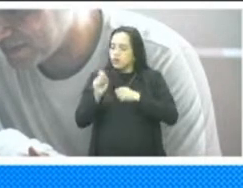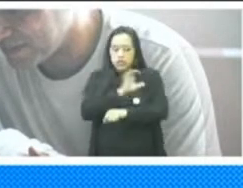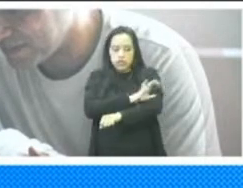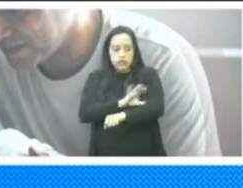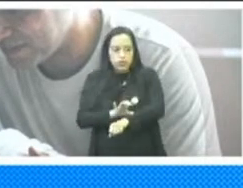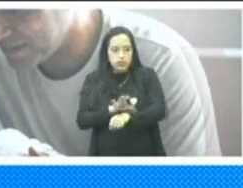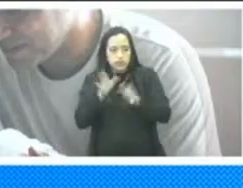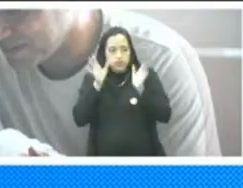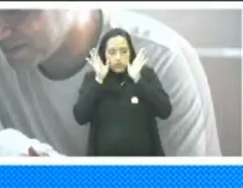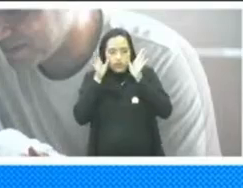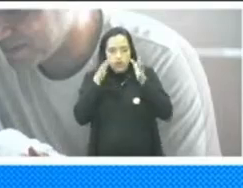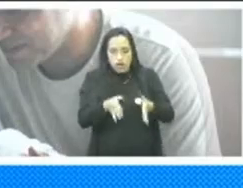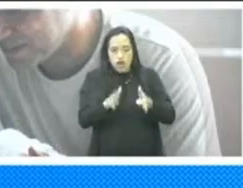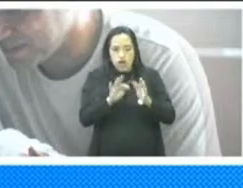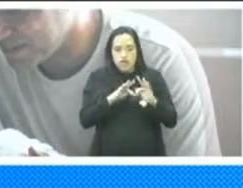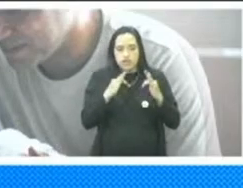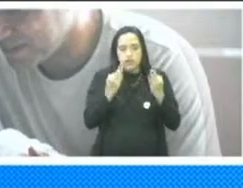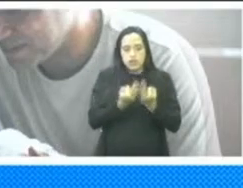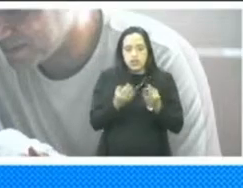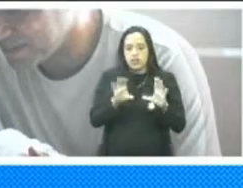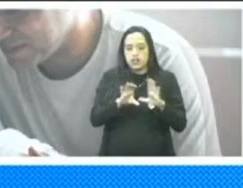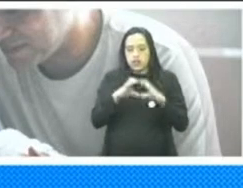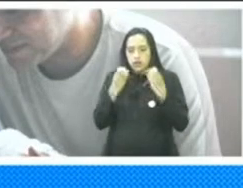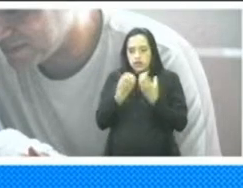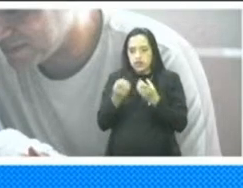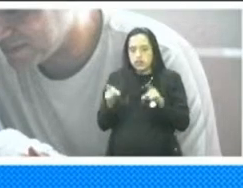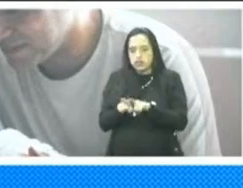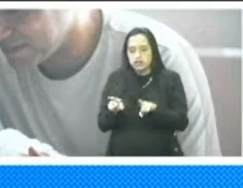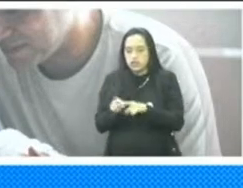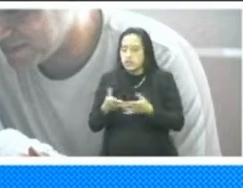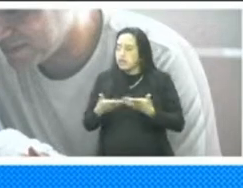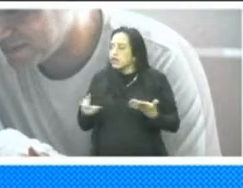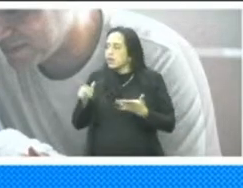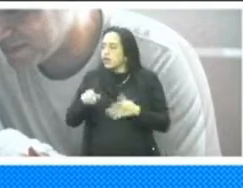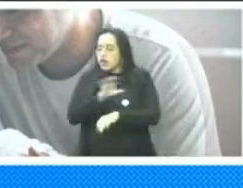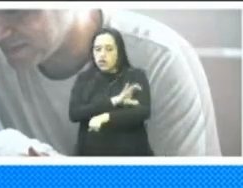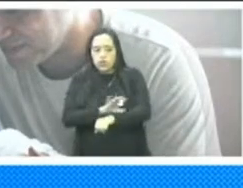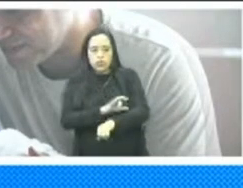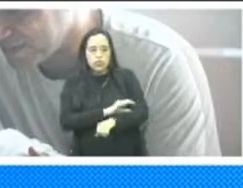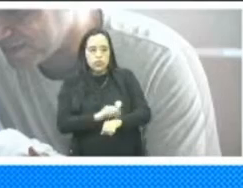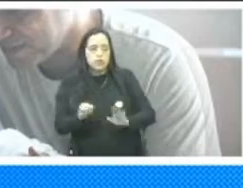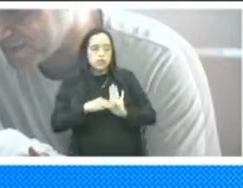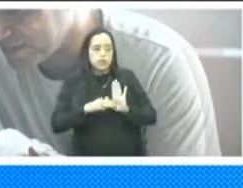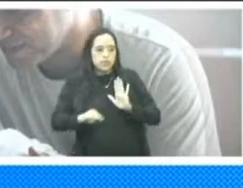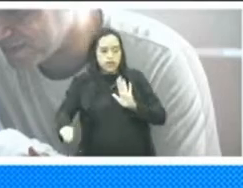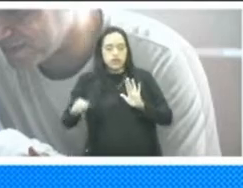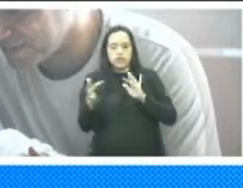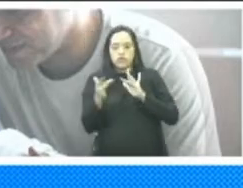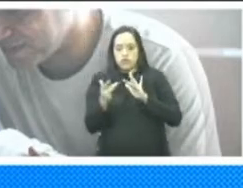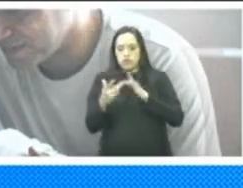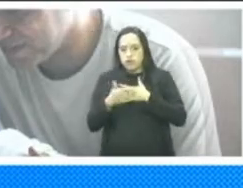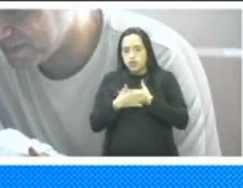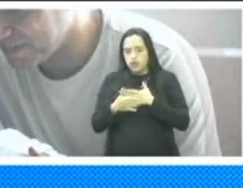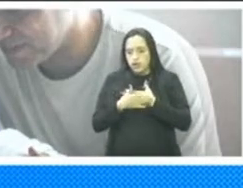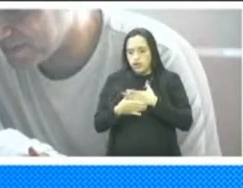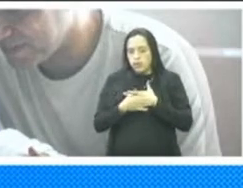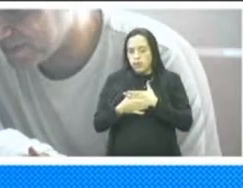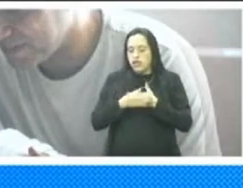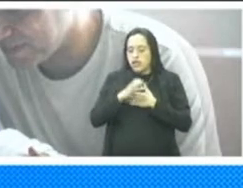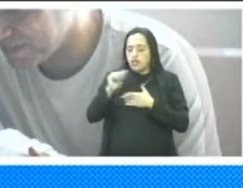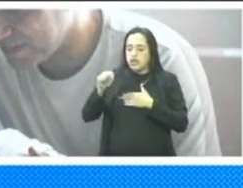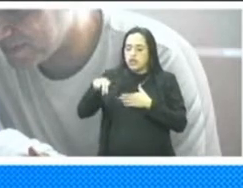curso voltado às famílias e comunidade. Então, é o curso Método Canguru, né, que tem uma